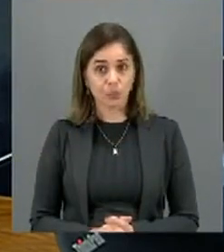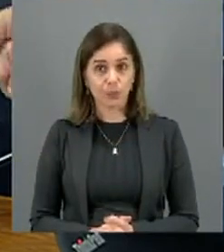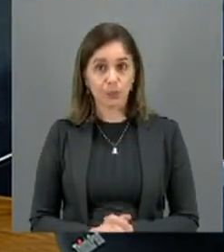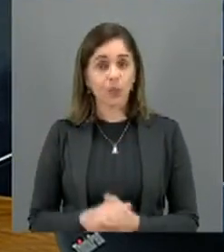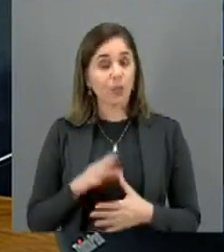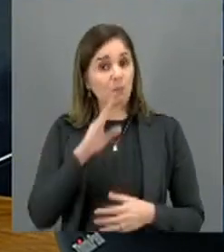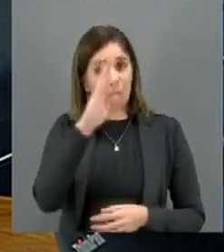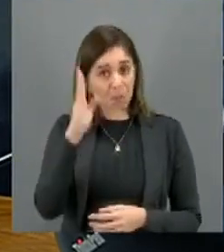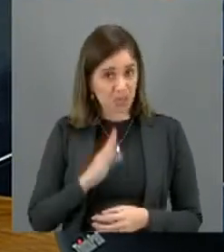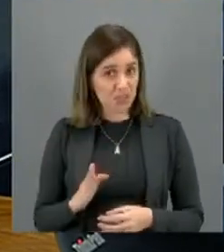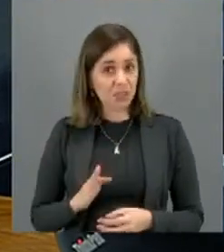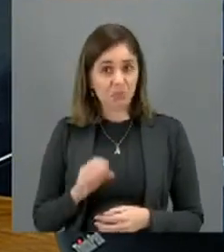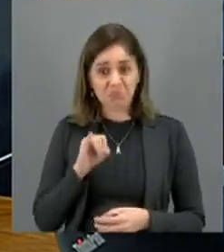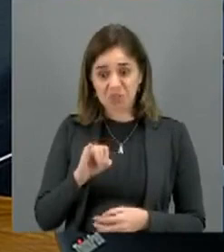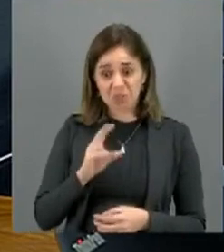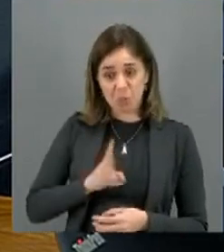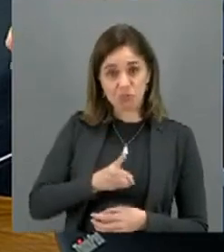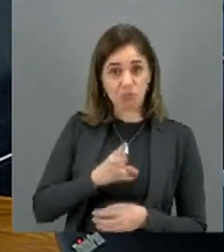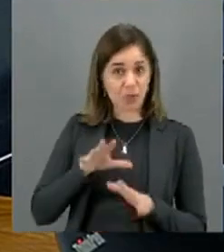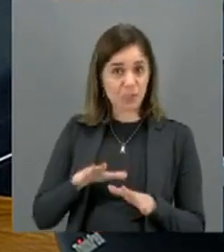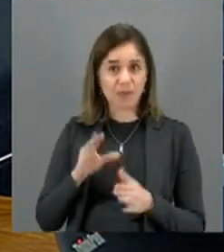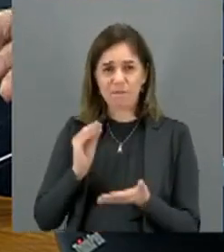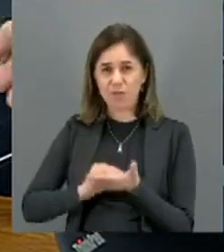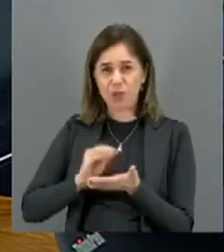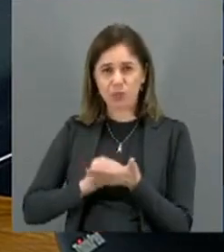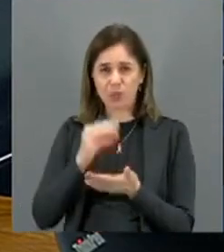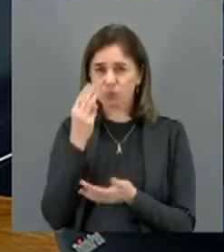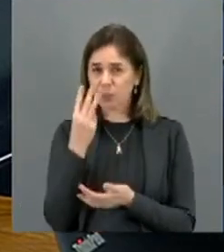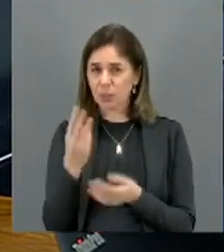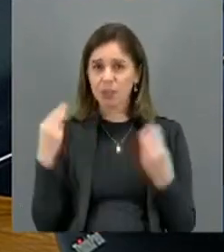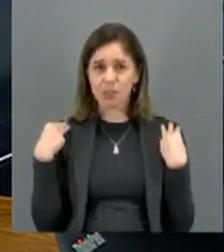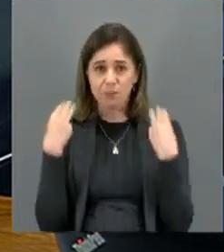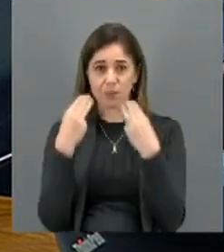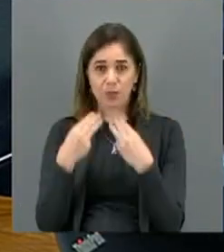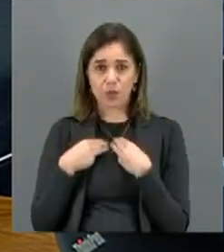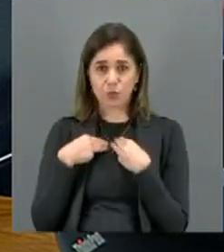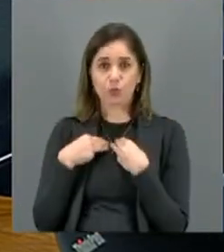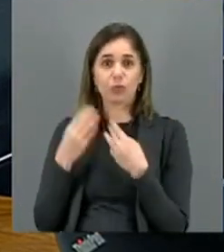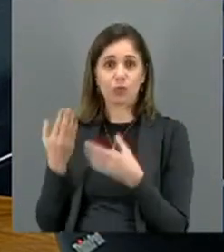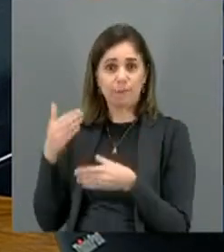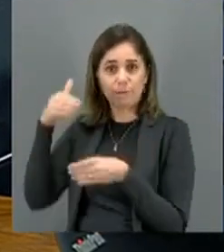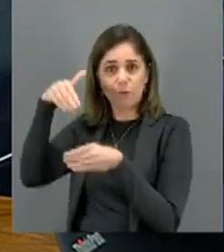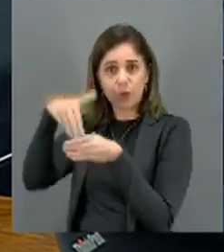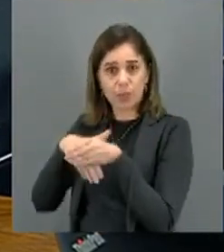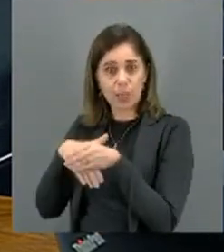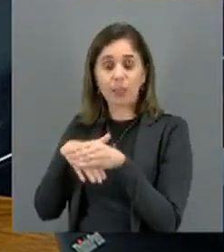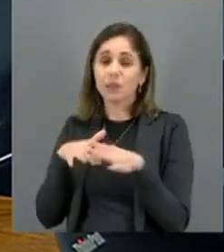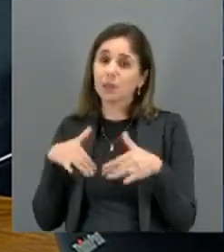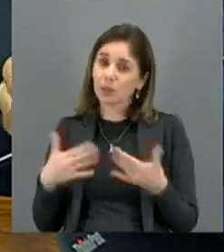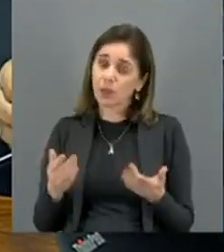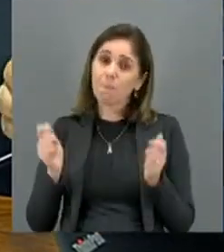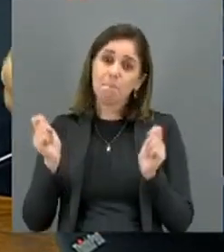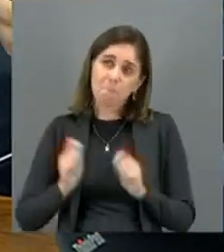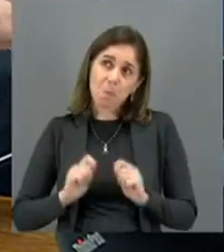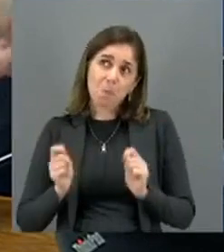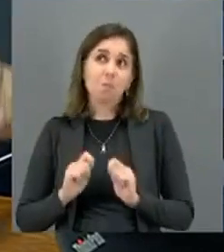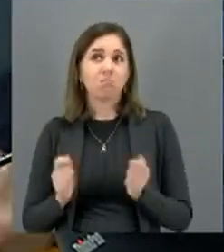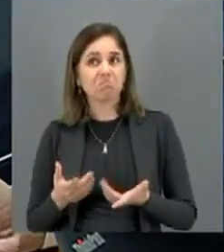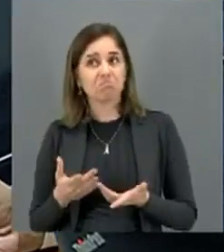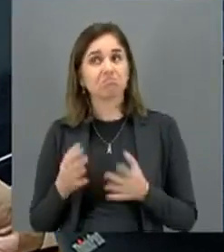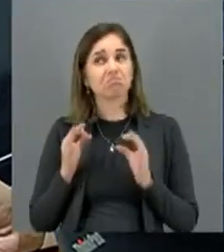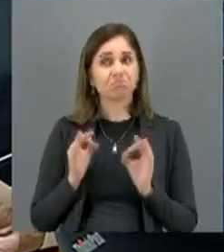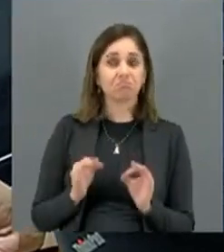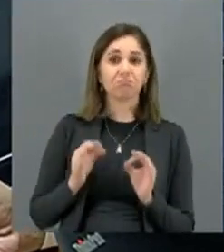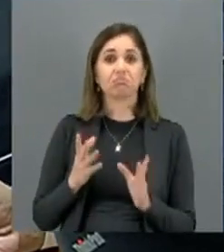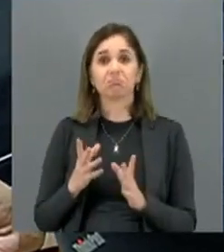continuar nesse passo. Faltam 3 senhores ministros votarem. Há uma possibilidade muito forte de que nós tenhamos, por parte do